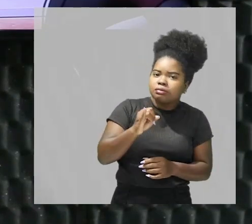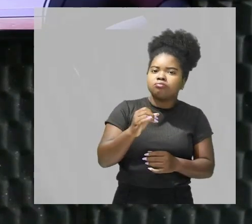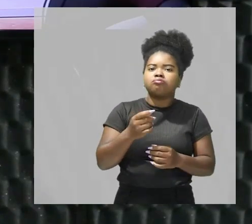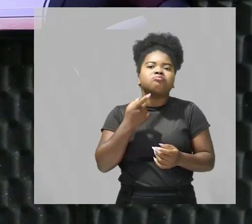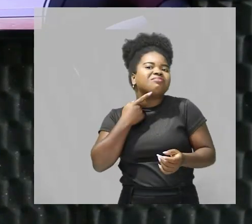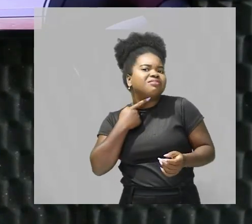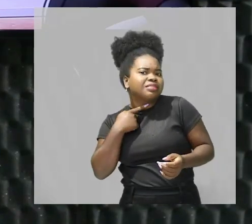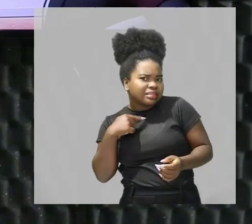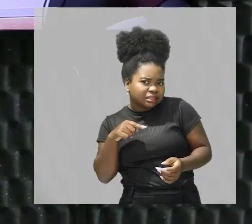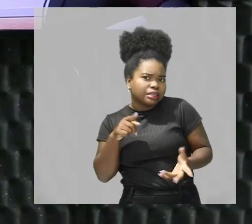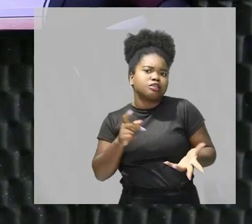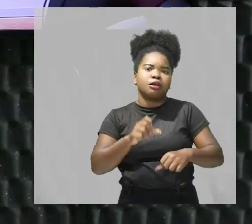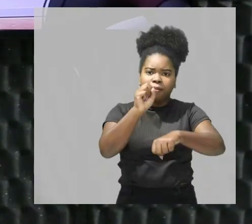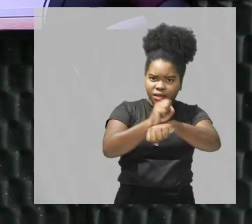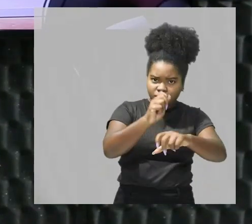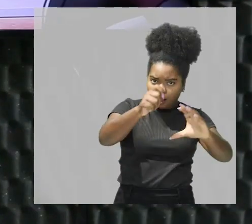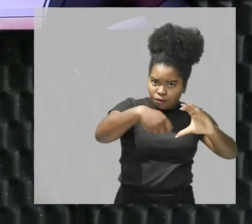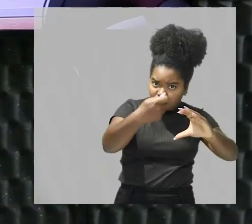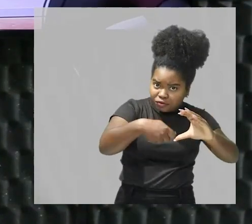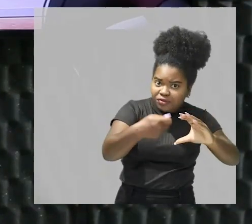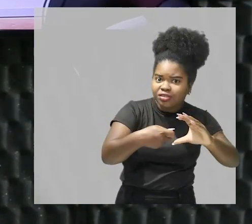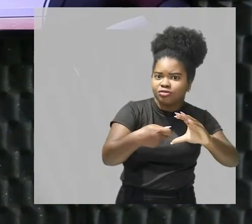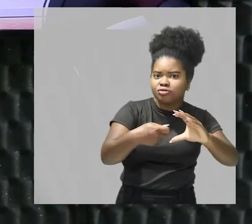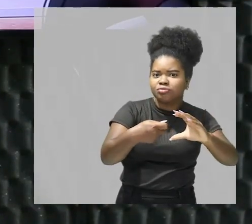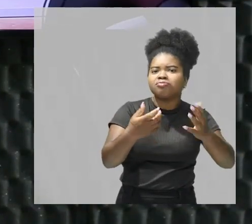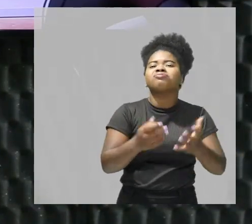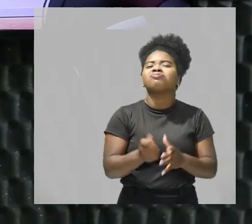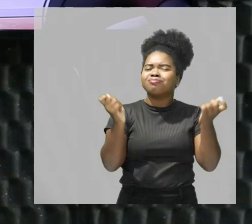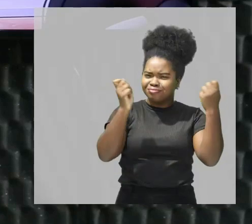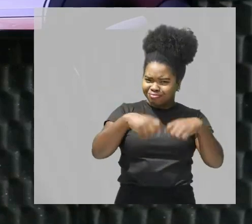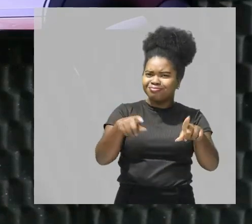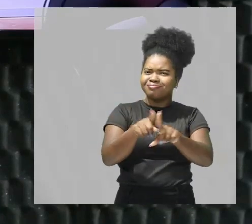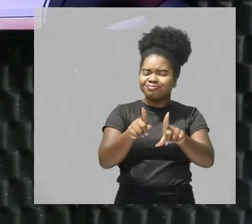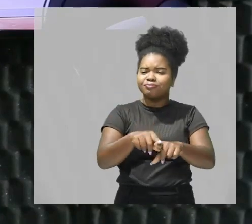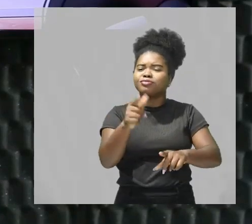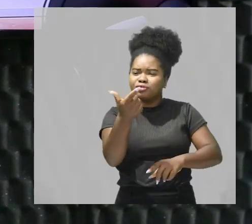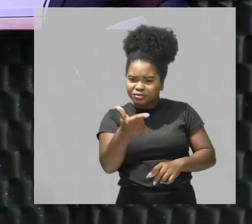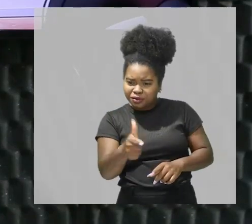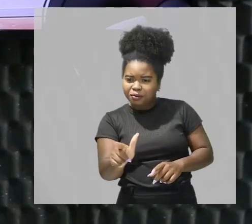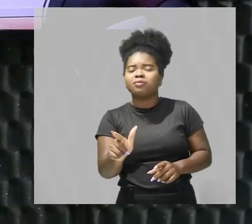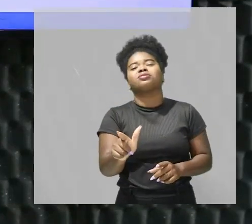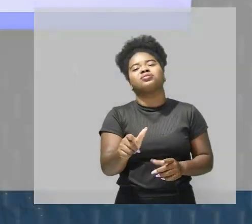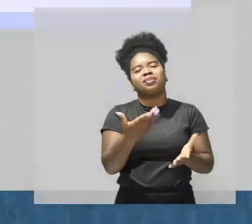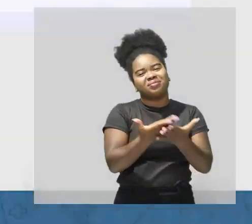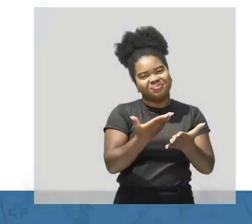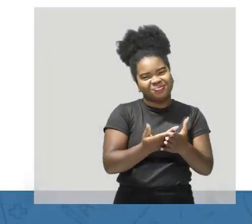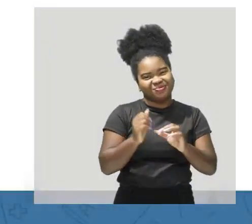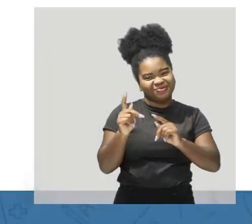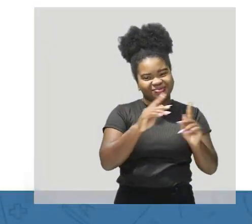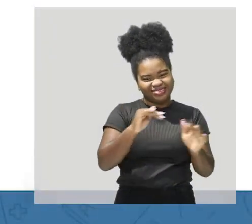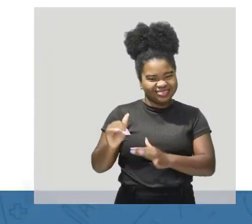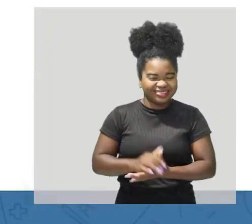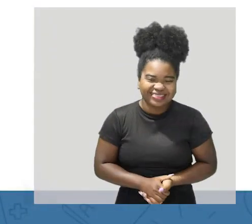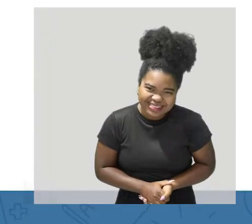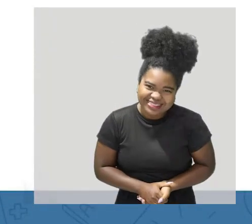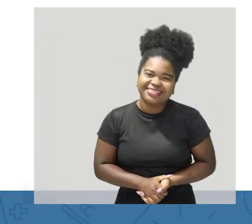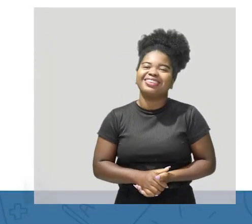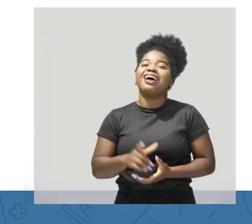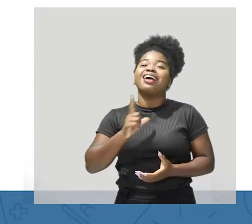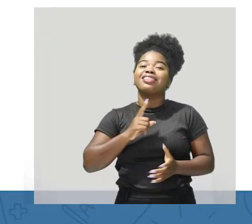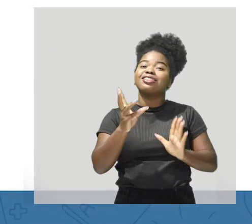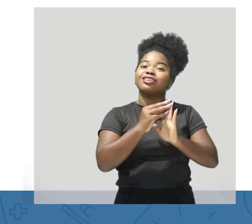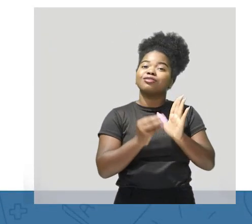printar e passar para o caderno. E assim continuar com os seus estudos. Show de bola? Turminha? Ligações químicas,